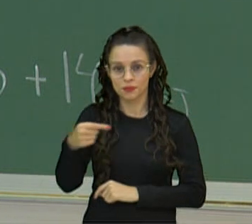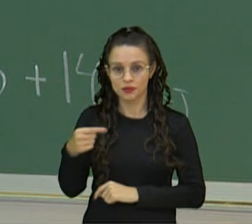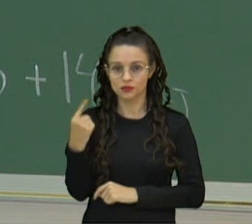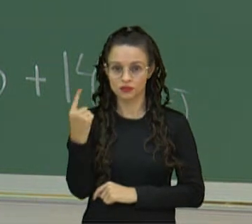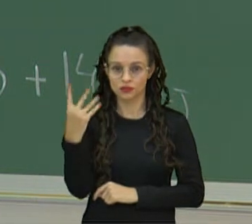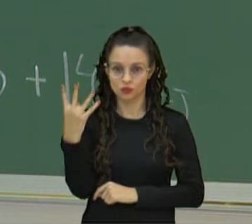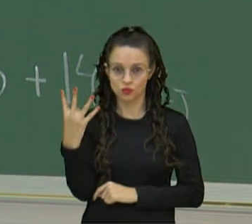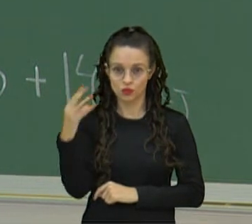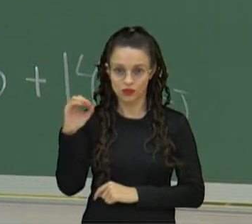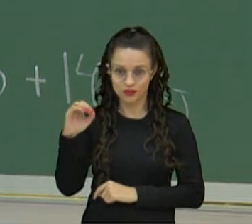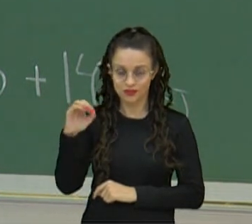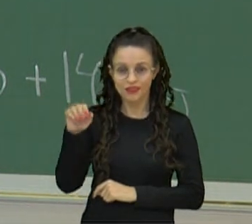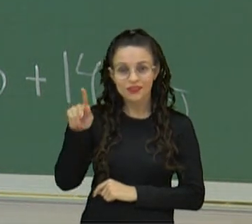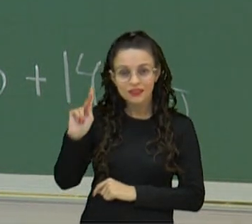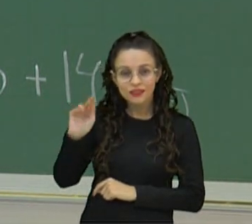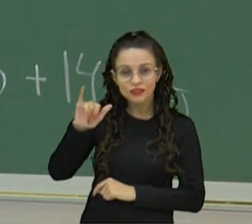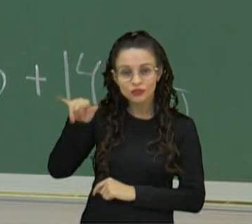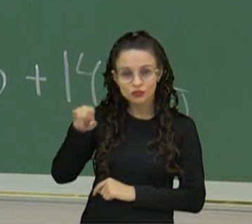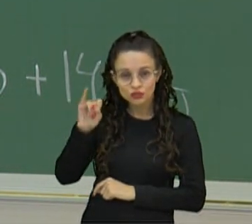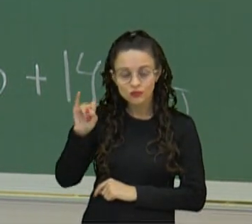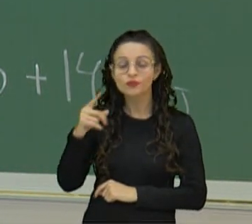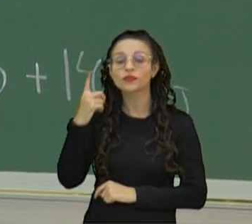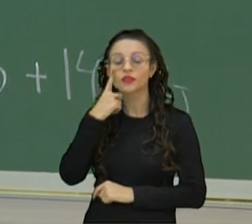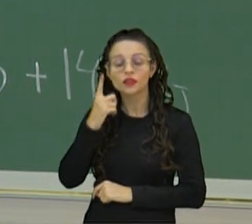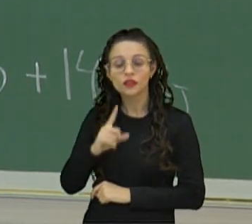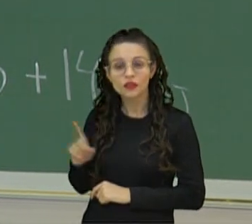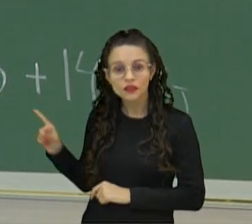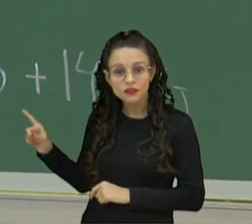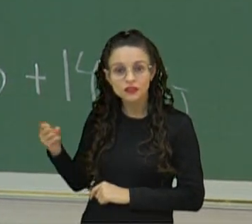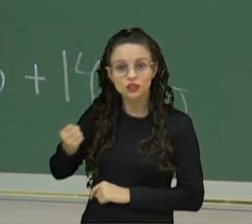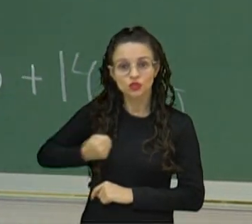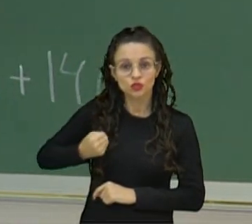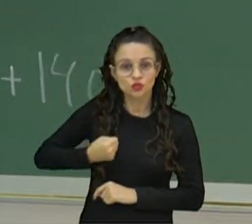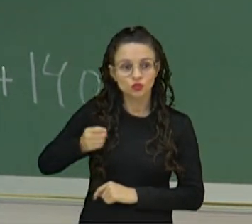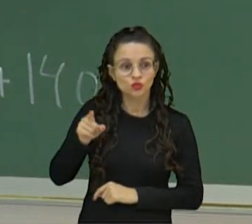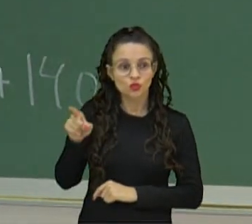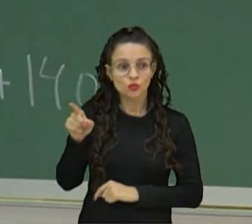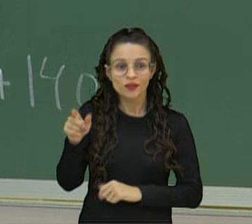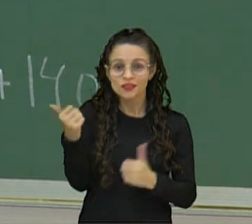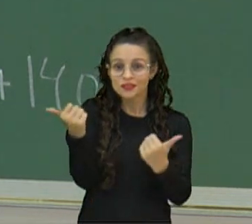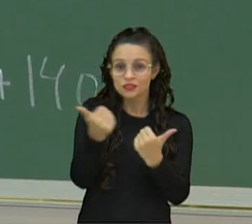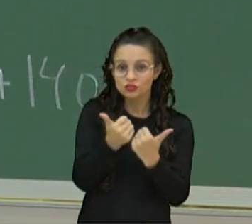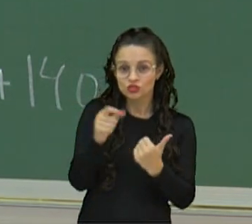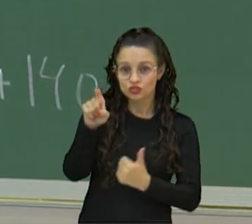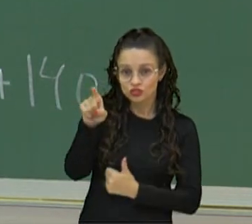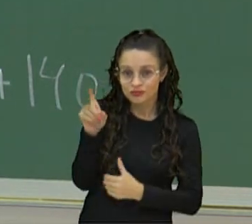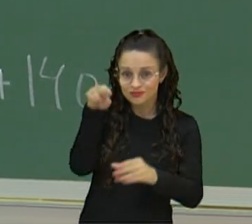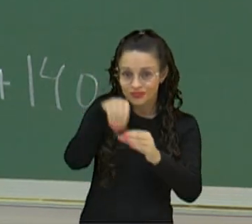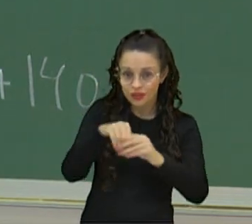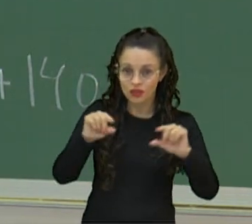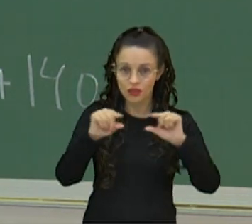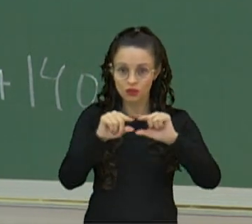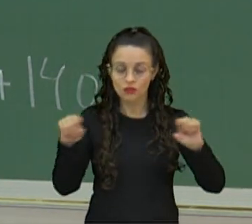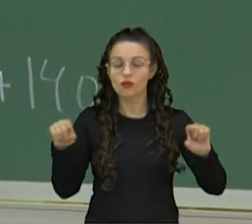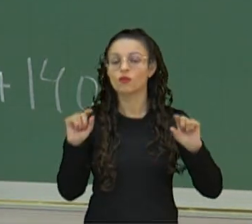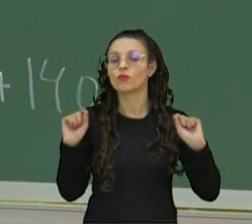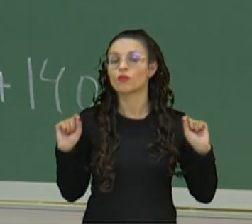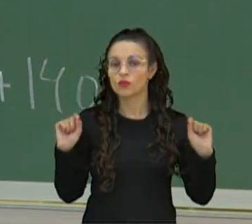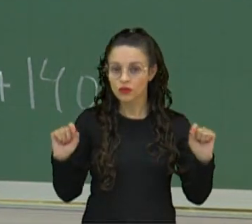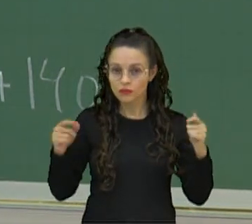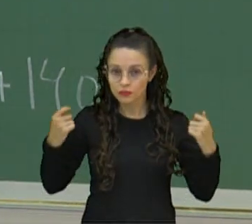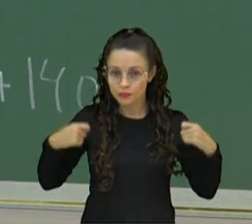140 kJ. Como esse valor está lá no lugar do X dentro da equação, ele tem que